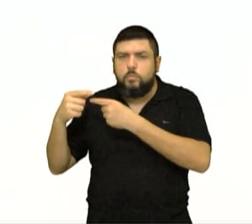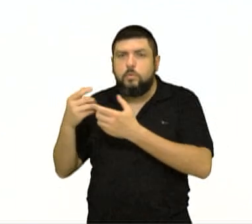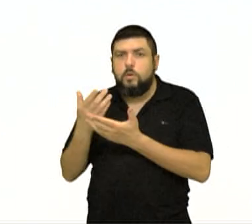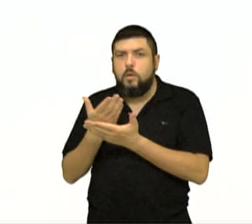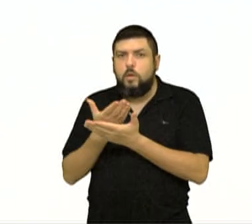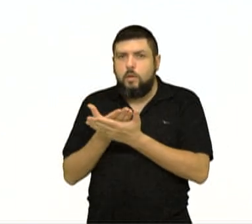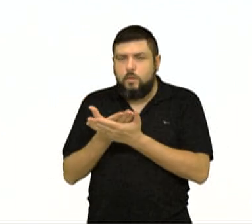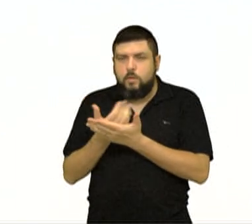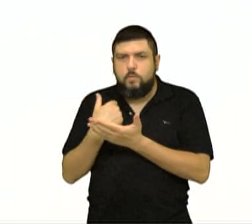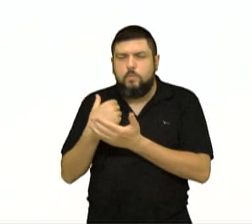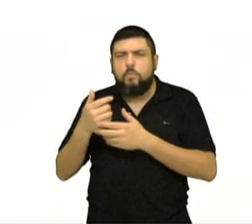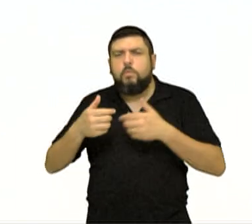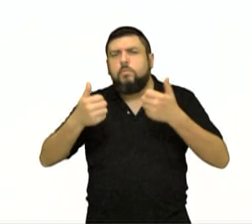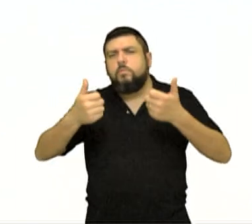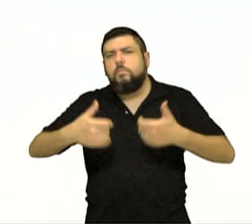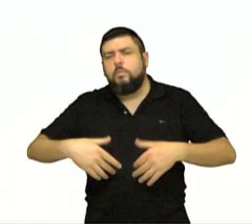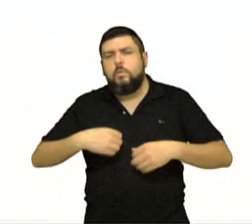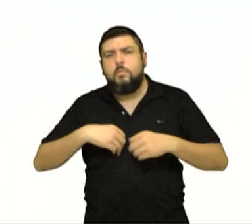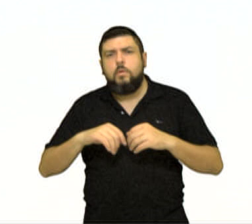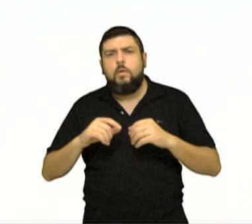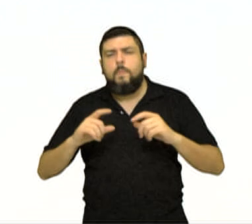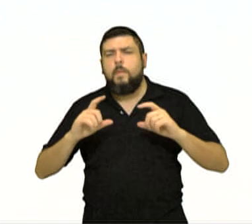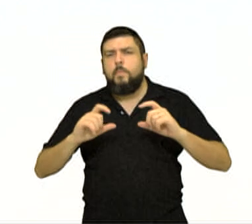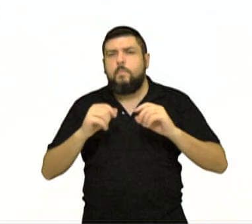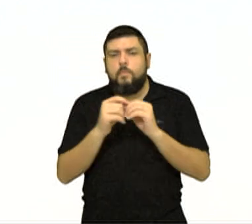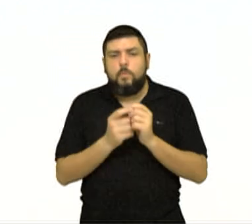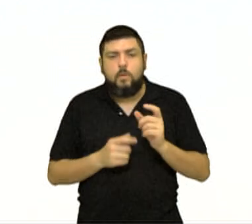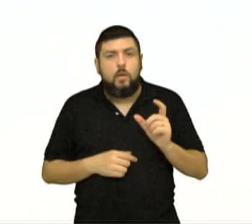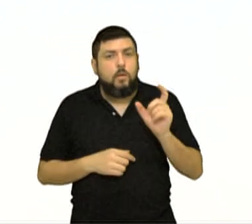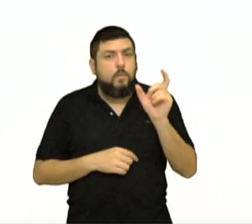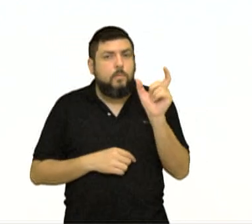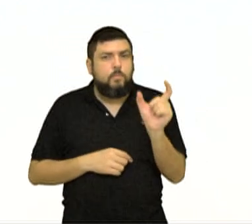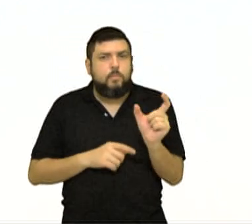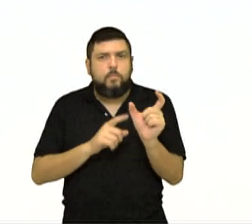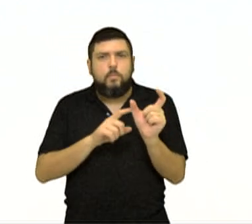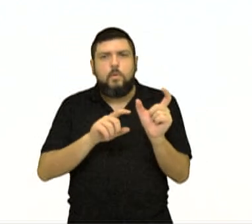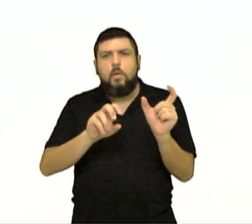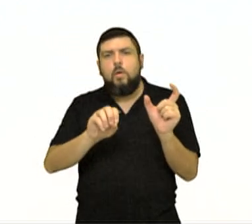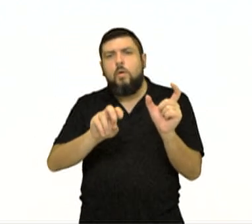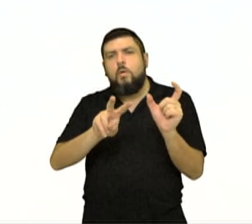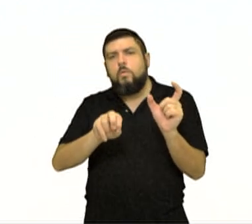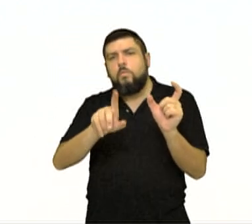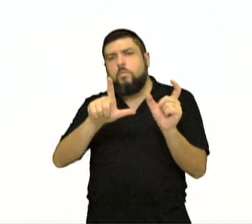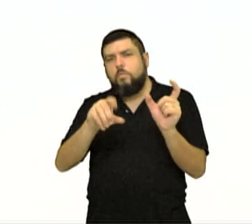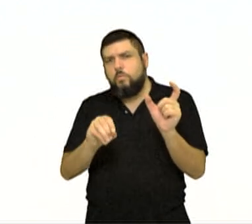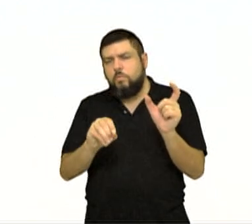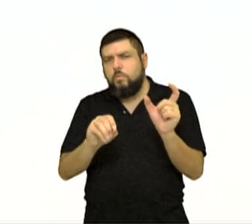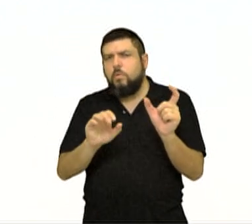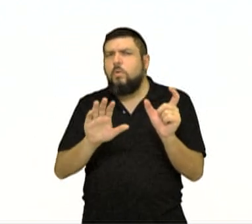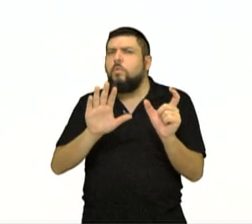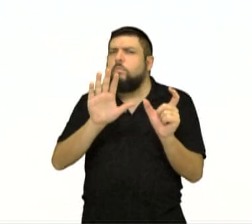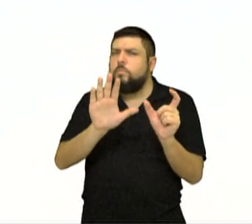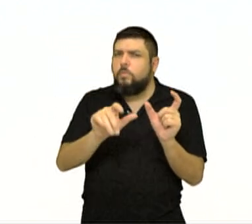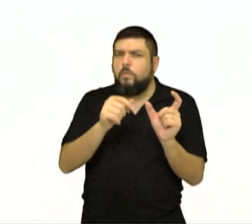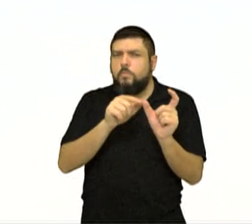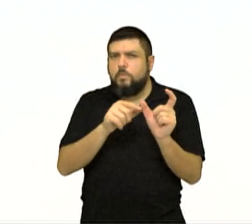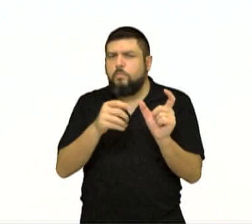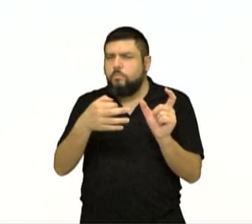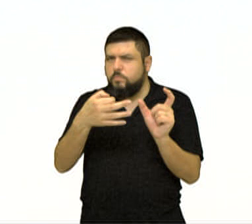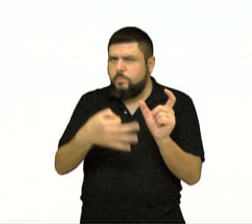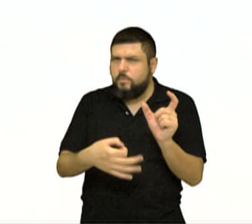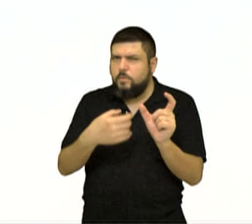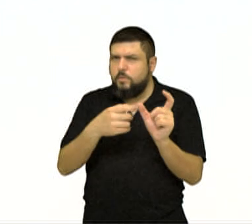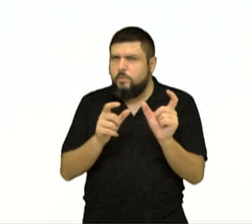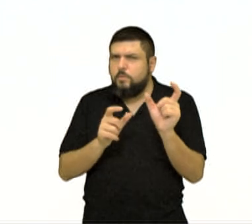comentei com vocês que existia lá um termo que a gente ia ver, que eles falavam em óvulo. Vamos ver então agora que a gente